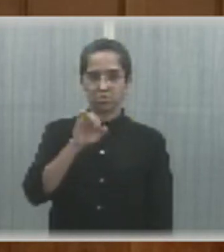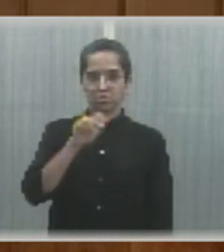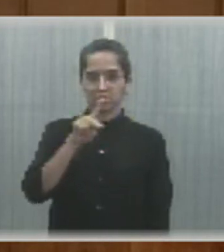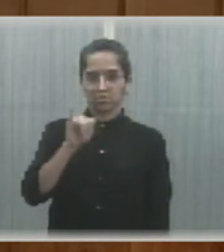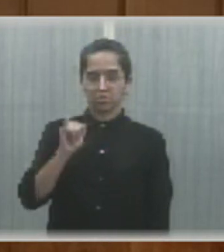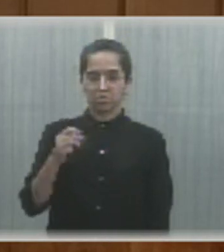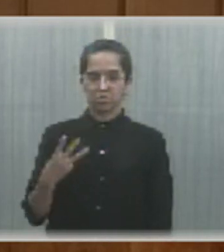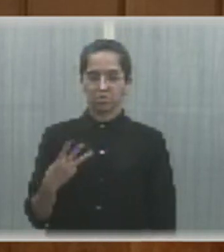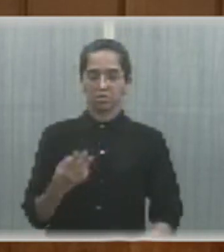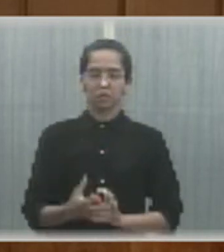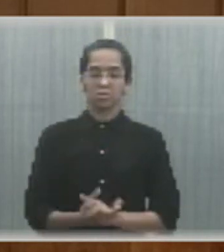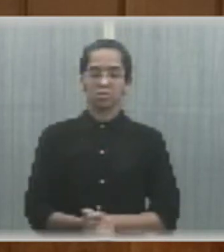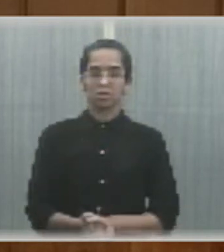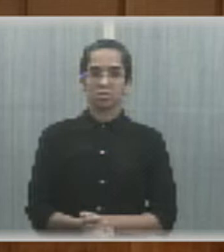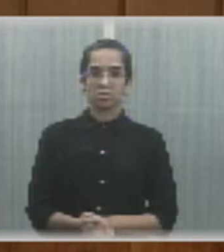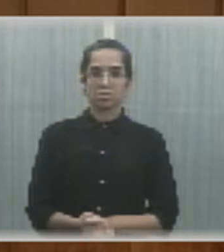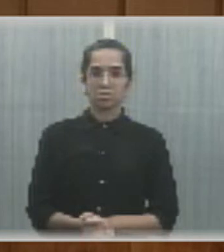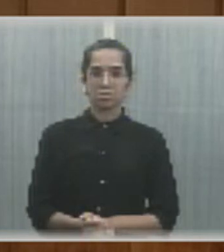De número